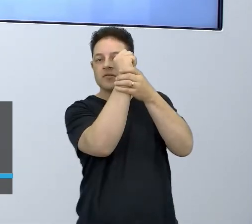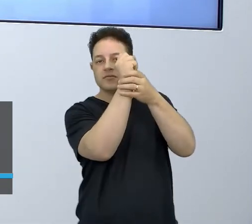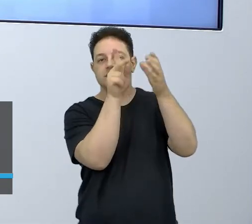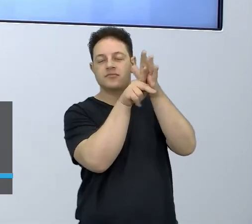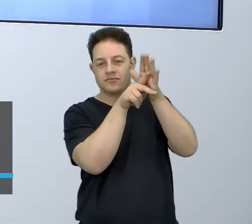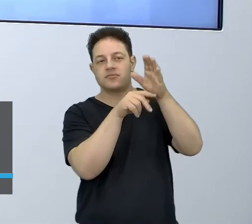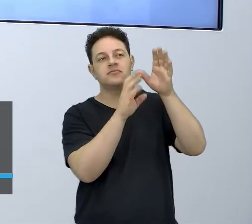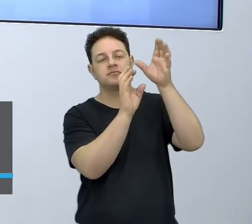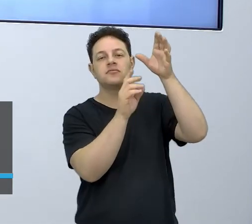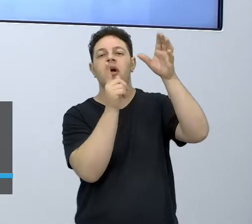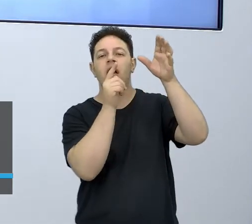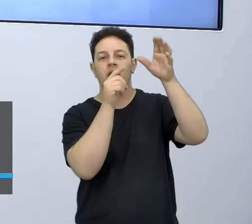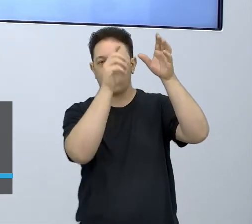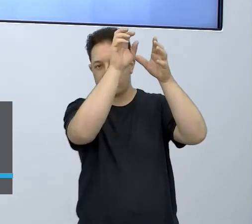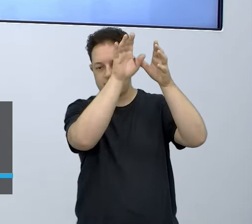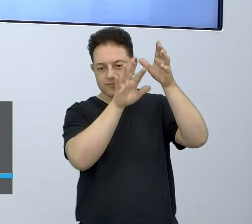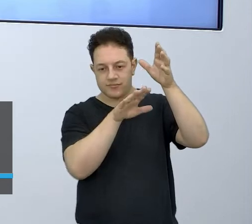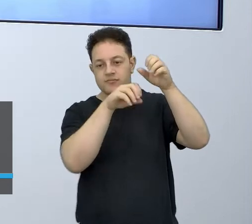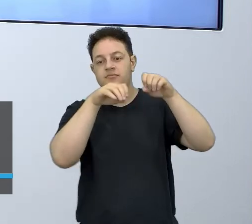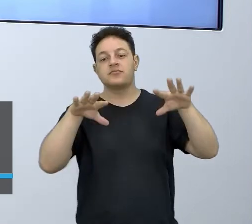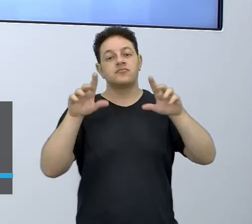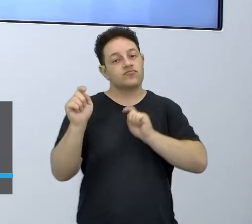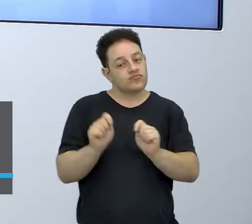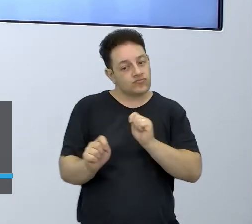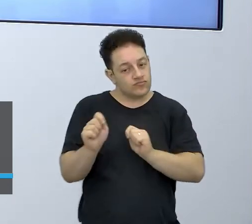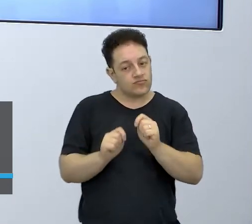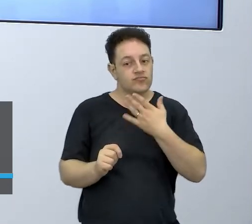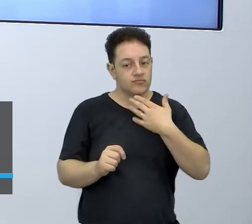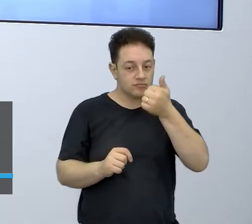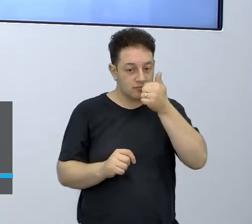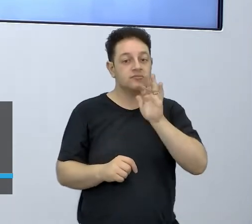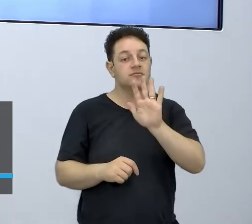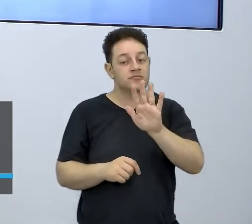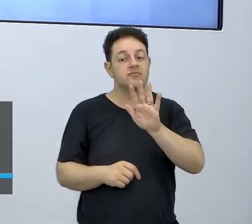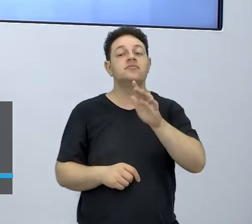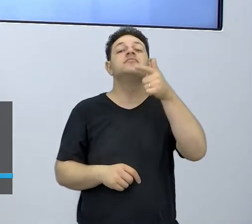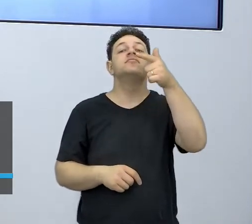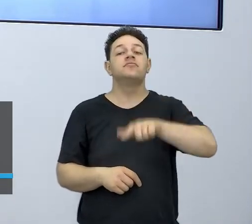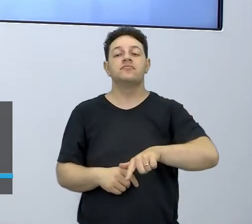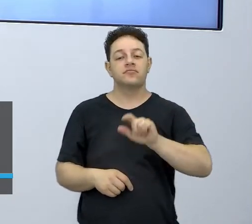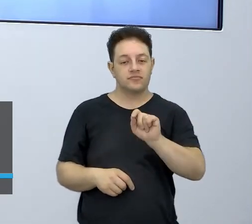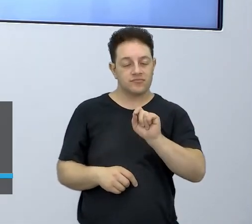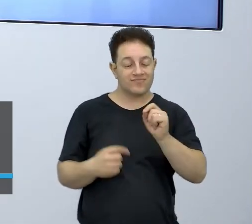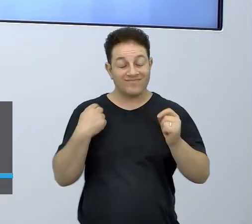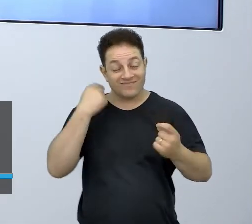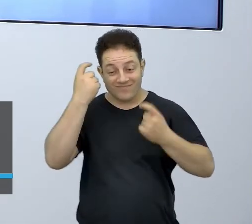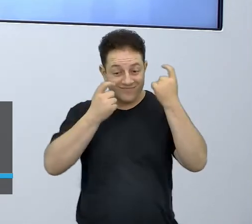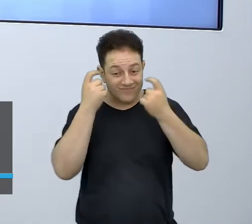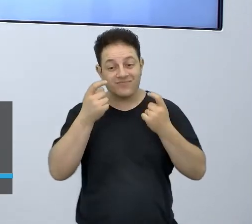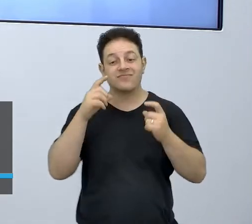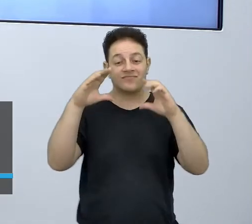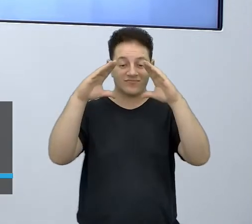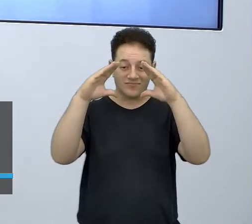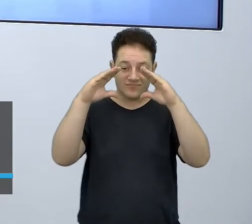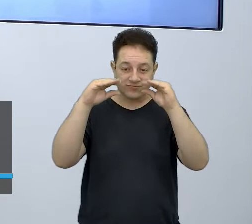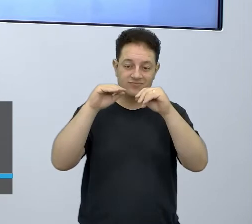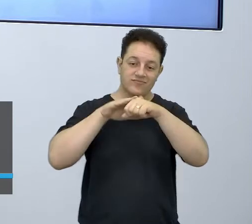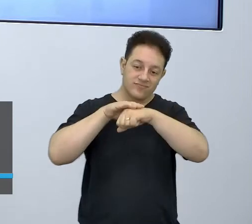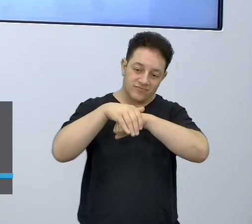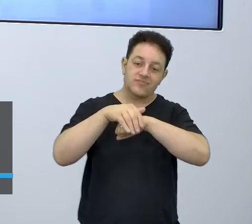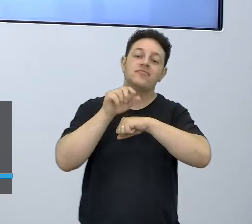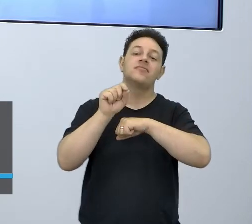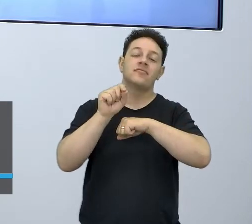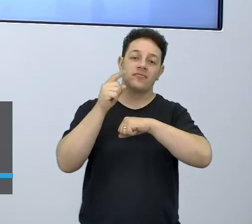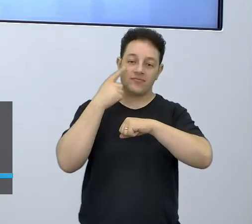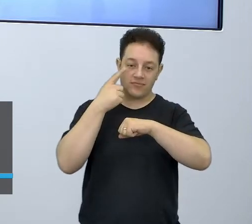de Mozart, consigo dar uma diminuída na conta de luz, não é verdade? Mas eu também preciso me preocupar à noite. E à noite a primeira